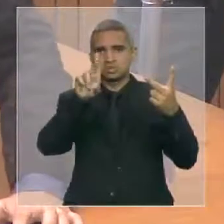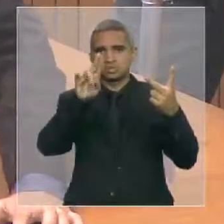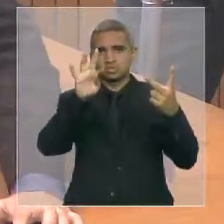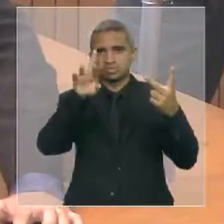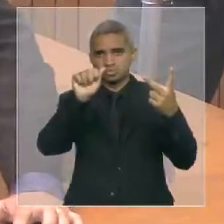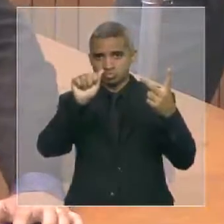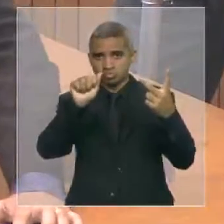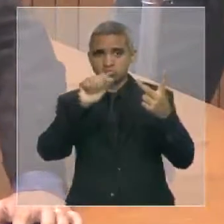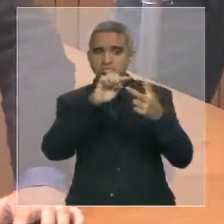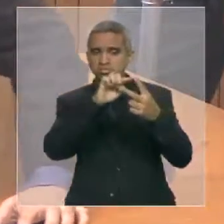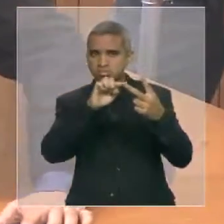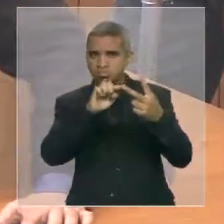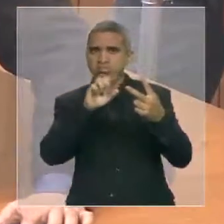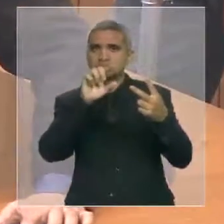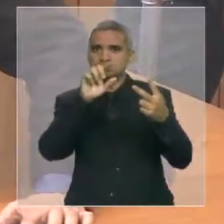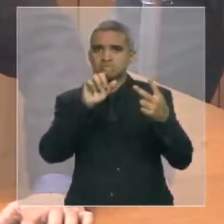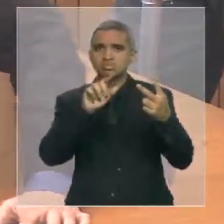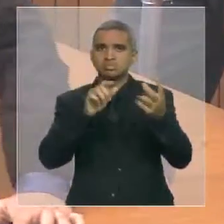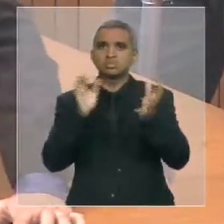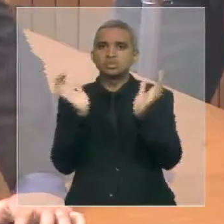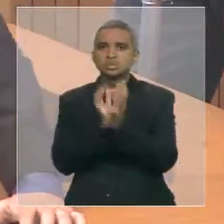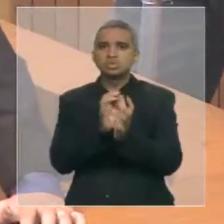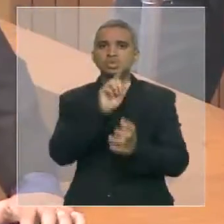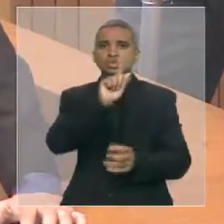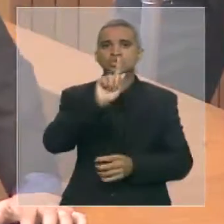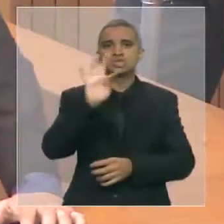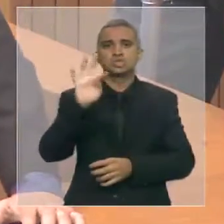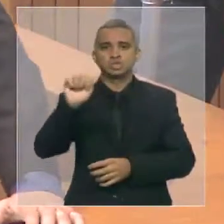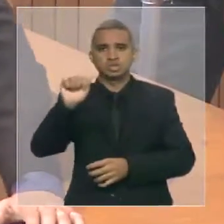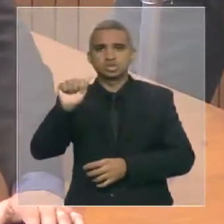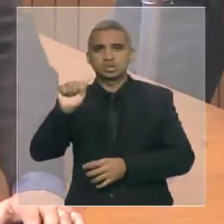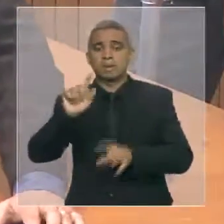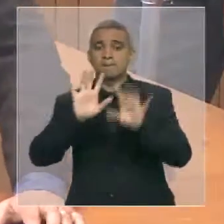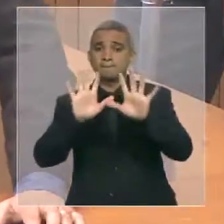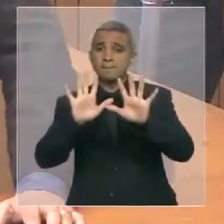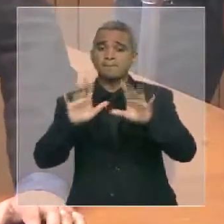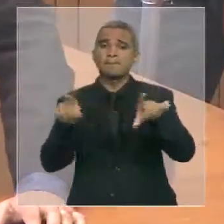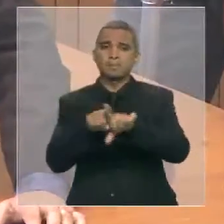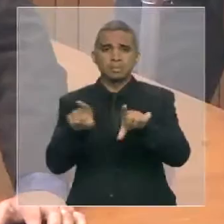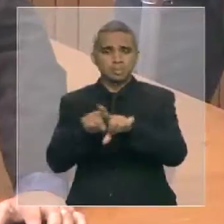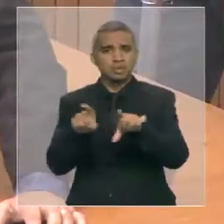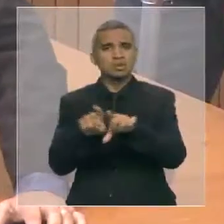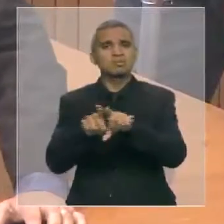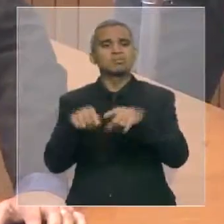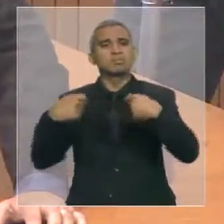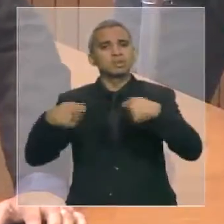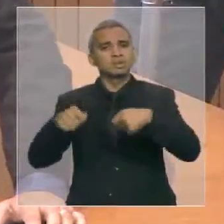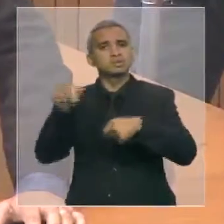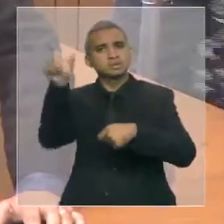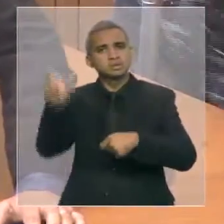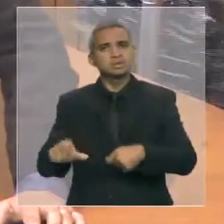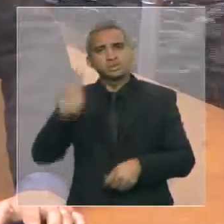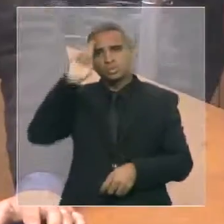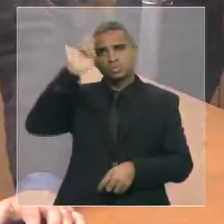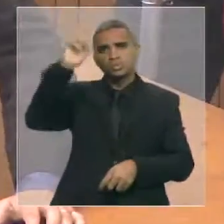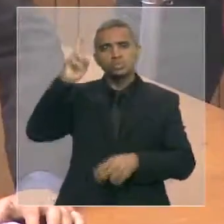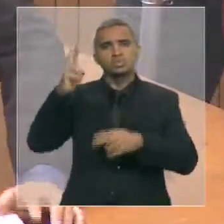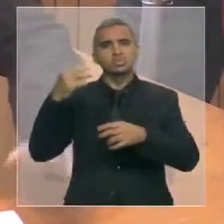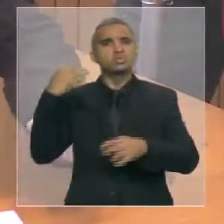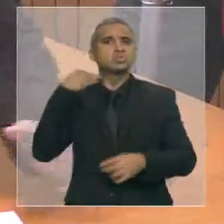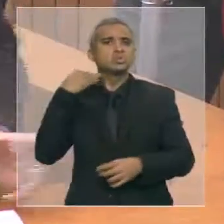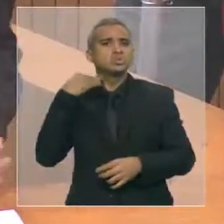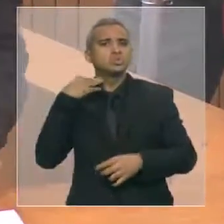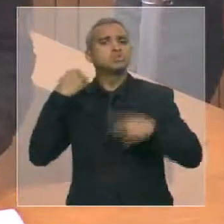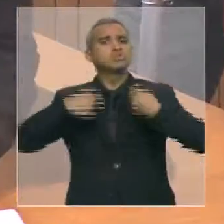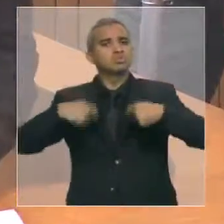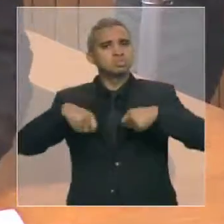lucros exorbitantes, não conseguem chamar para si também essa responsabilidade, para investir em segurança,